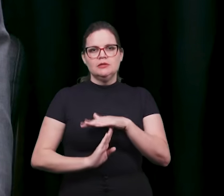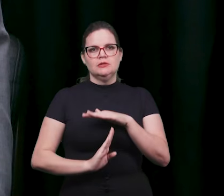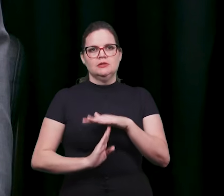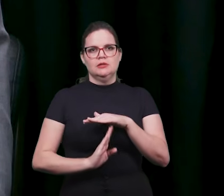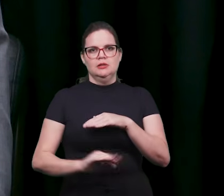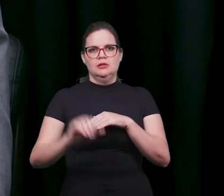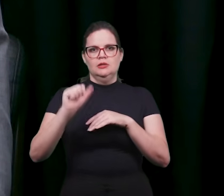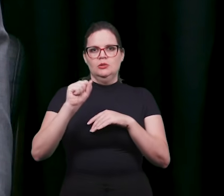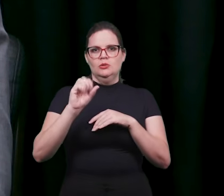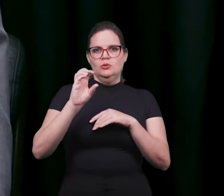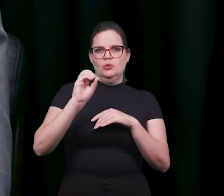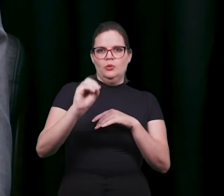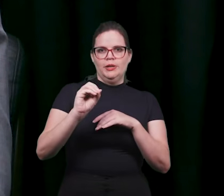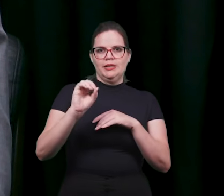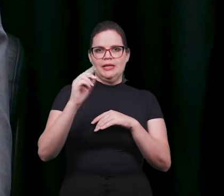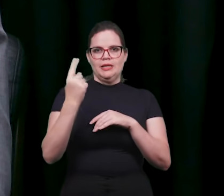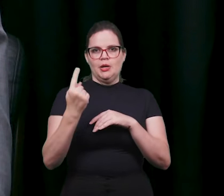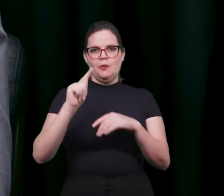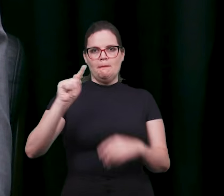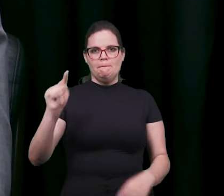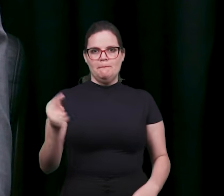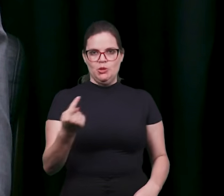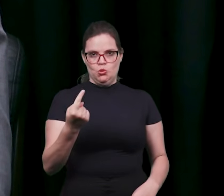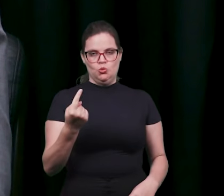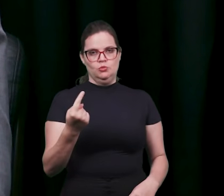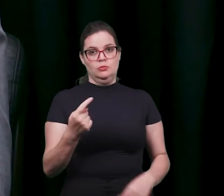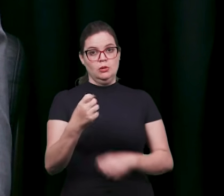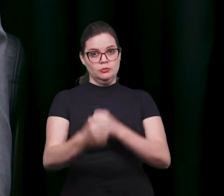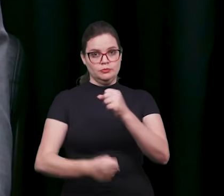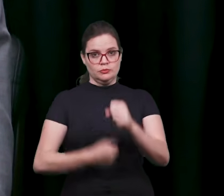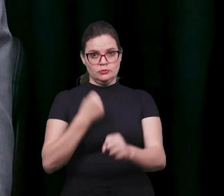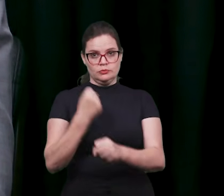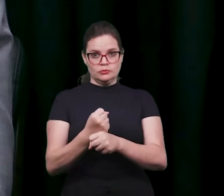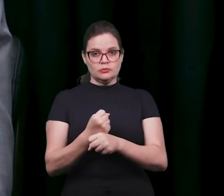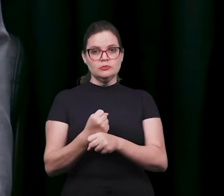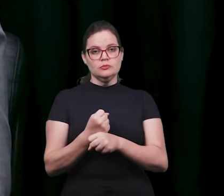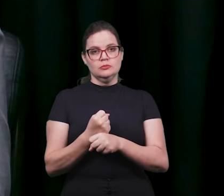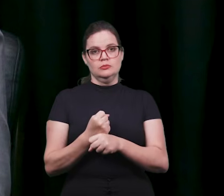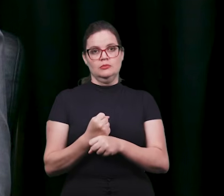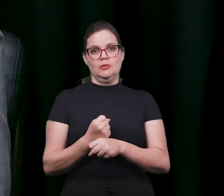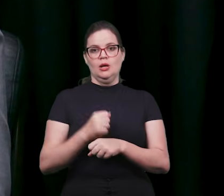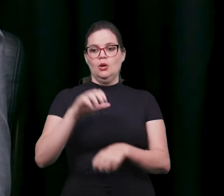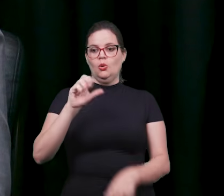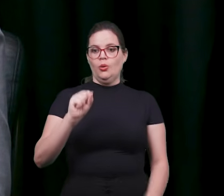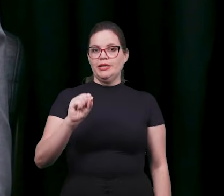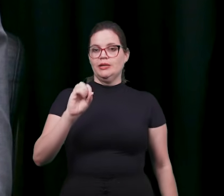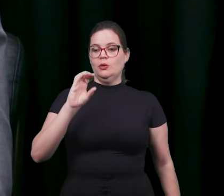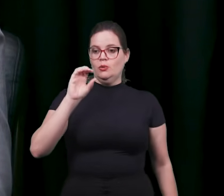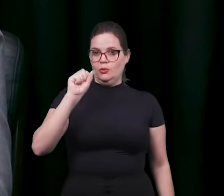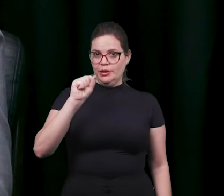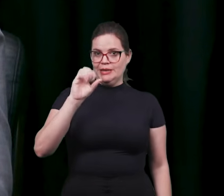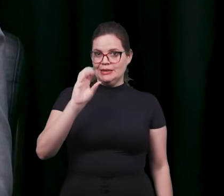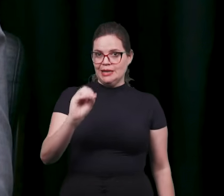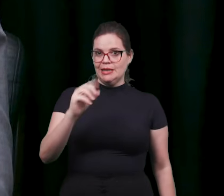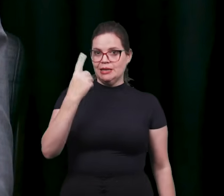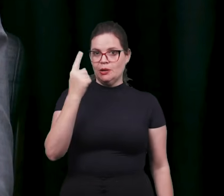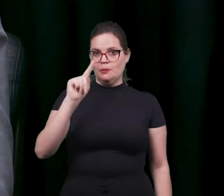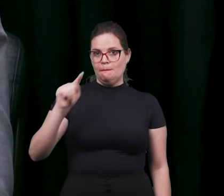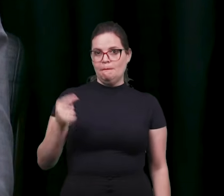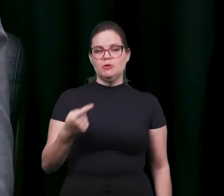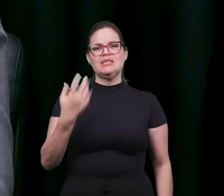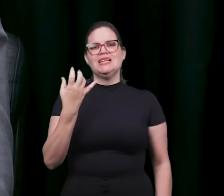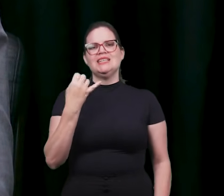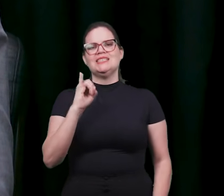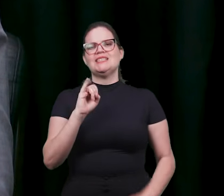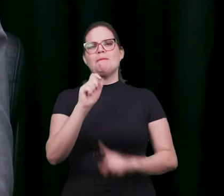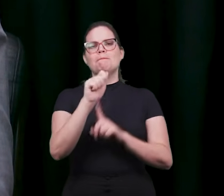limite é 81 mil por ano. Por ano, né? Esse seria o nosso limite. Se for colocar